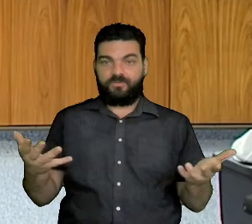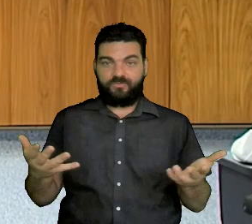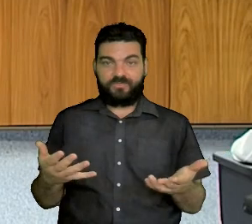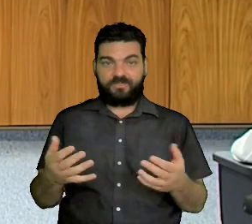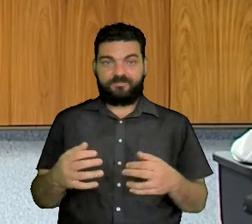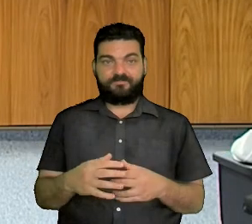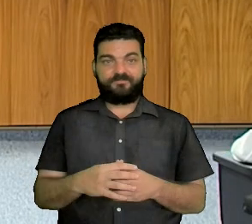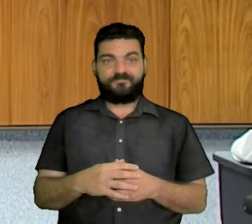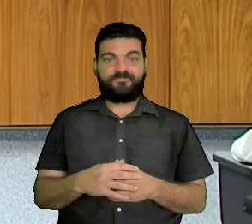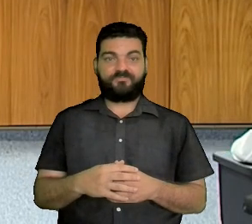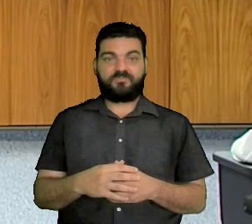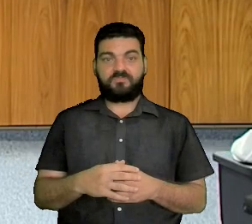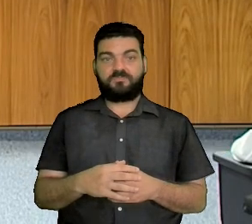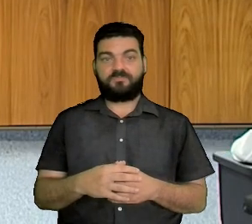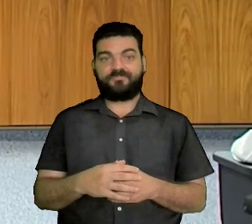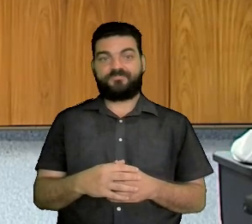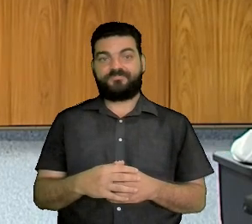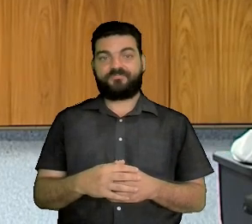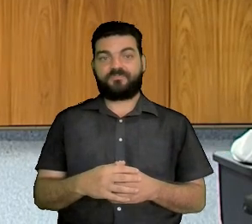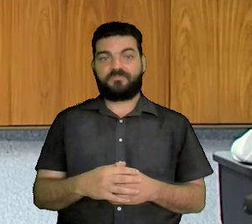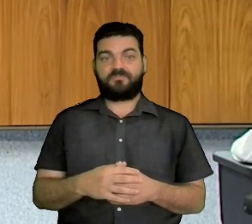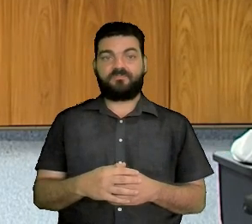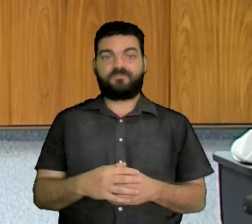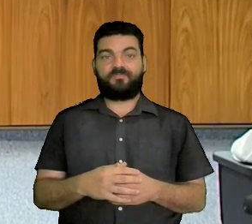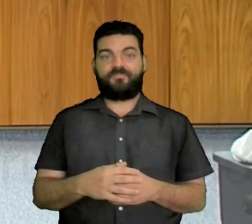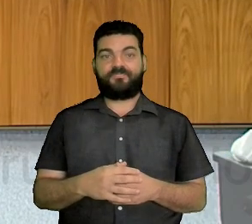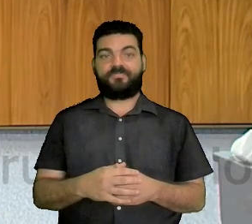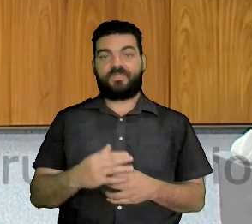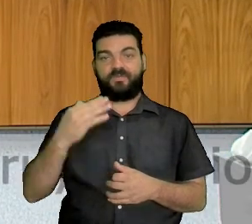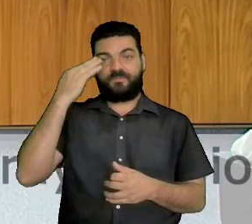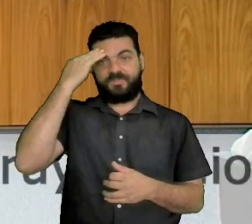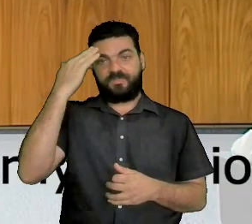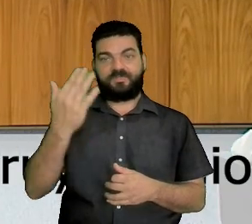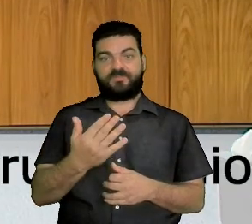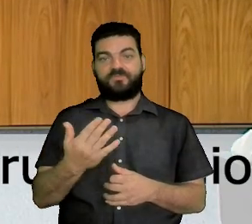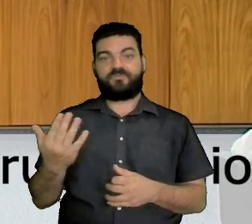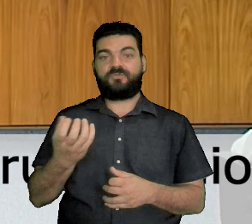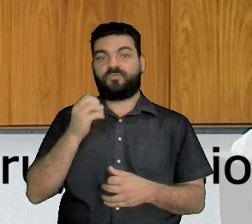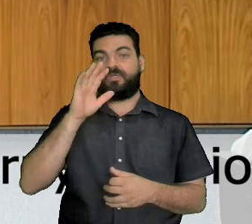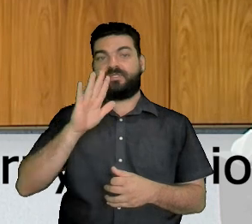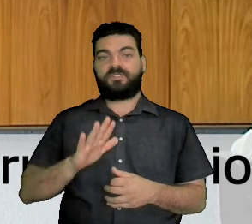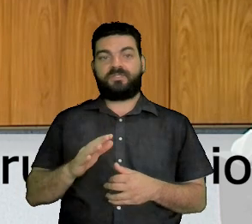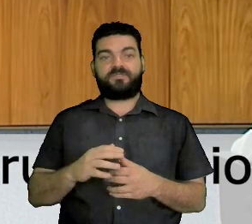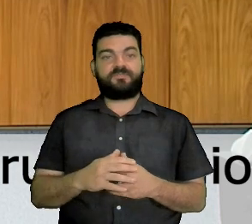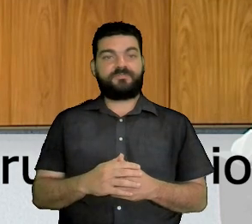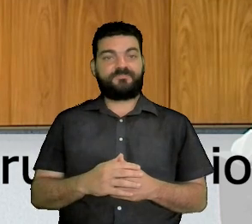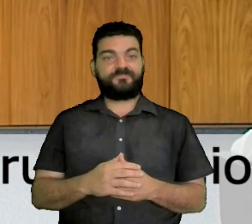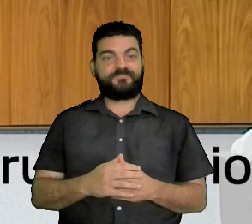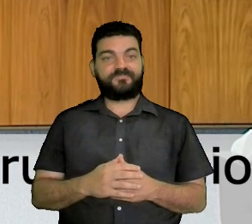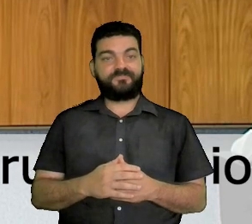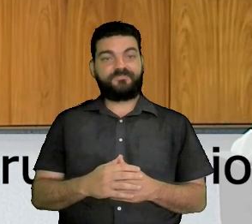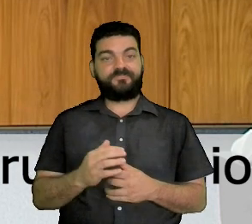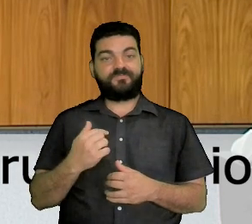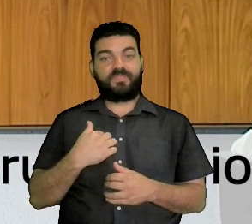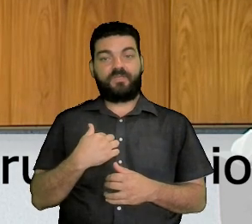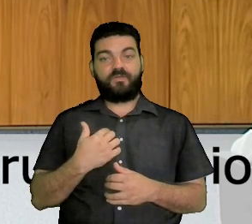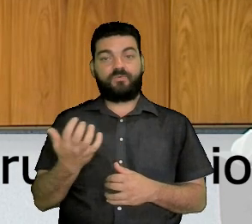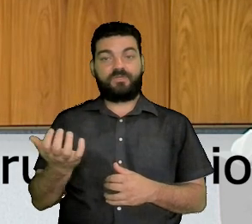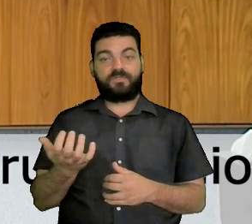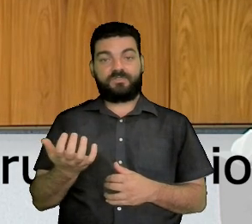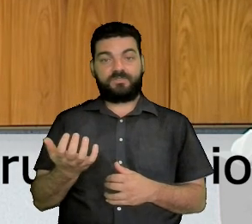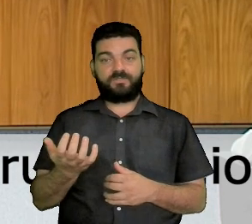este painel. Muito obrigado. Boa tarde a todos. Gostaria,